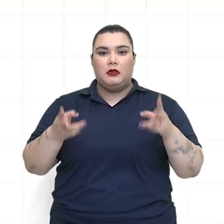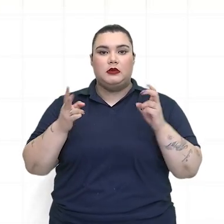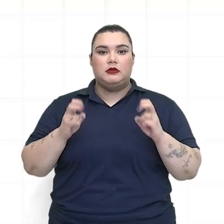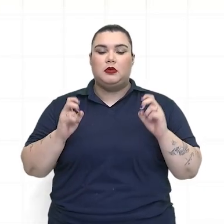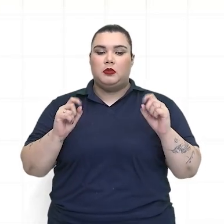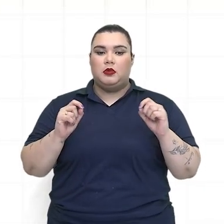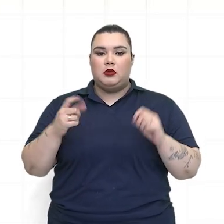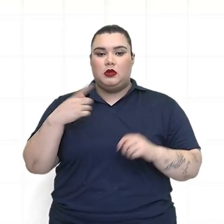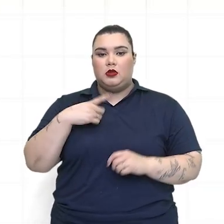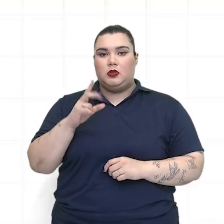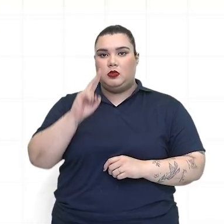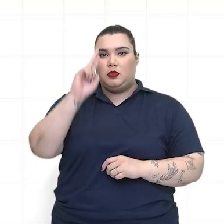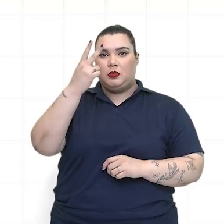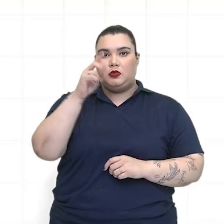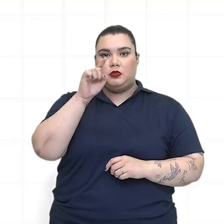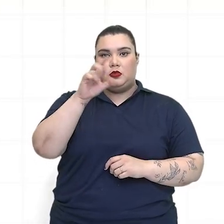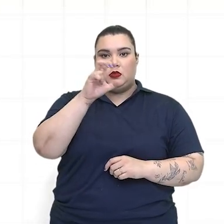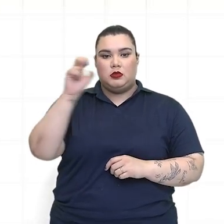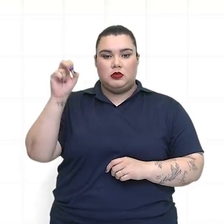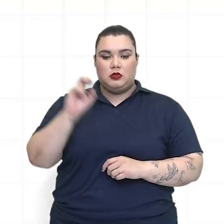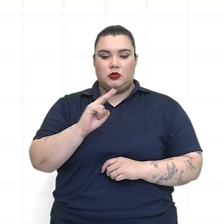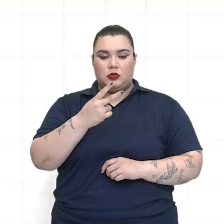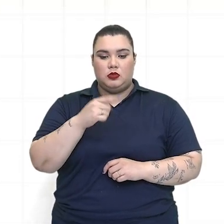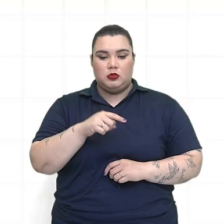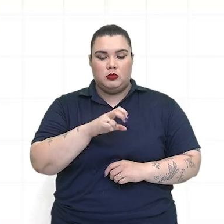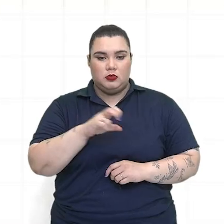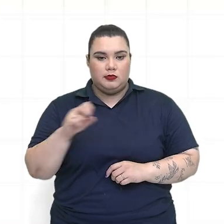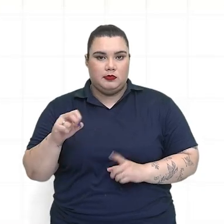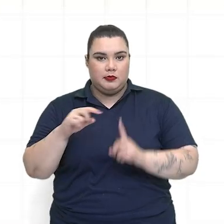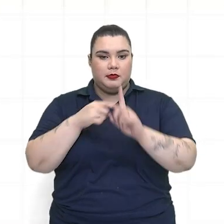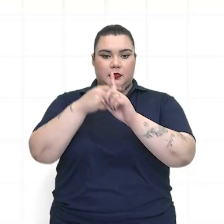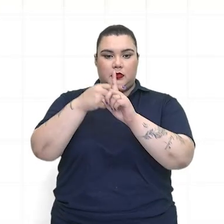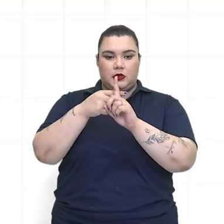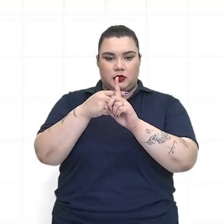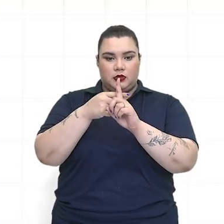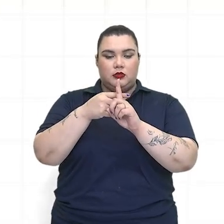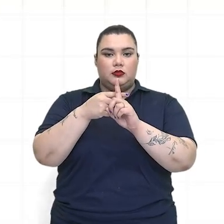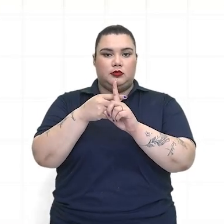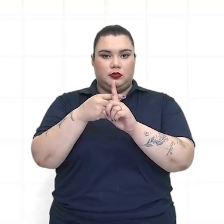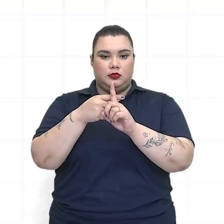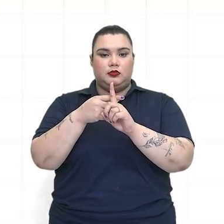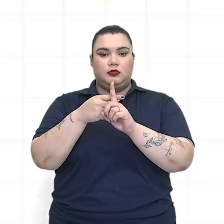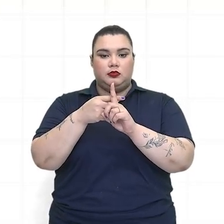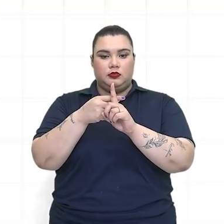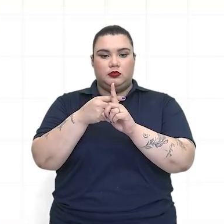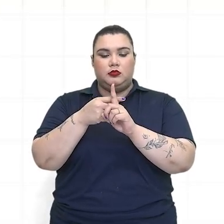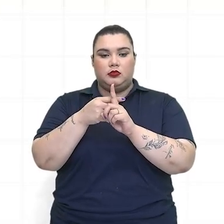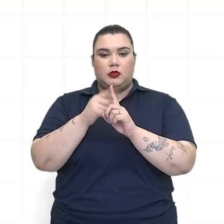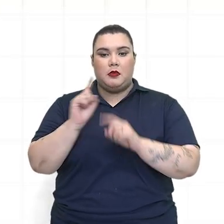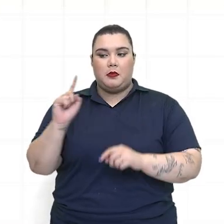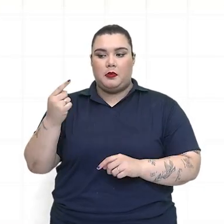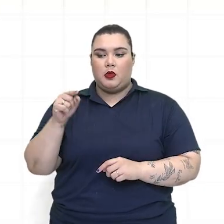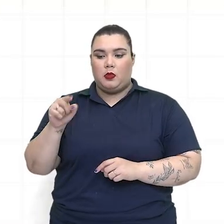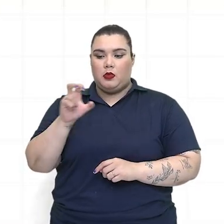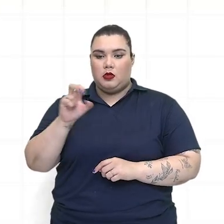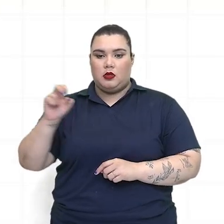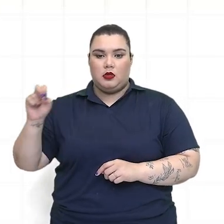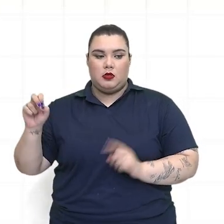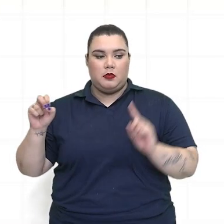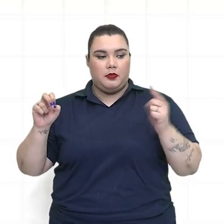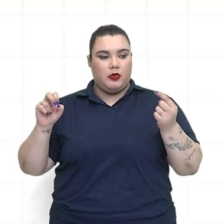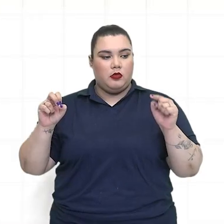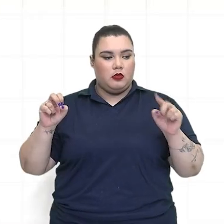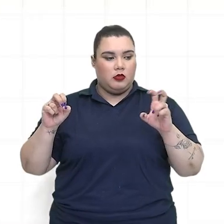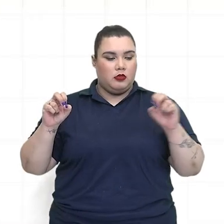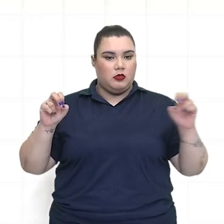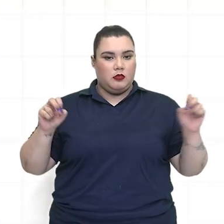quê? 2.500 de um lado, 2.500 de um outro, tá aqui. Somado com 1.500 de frente